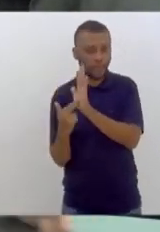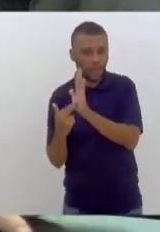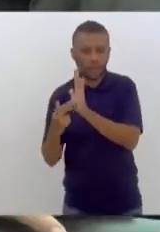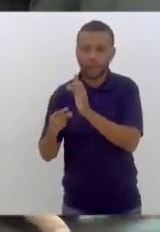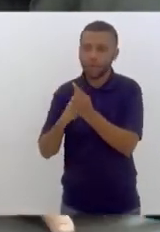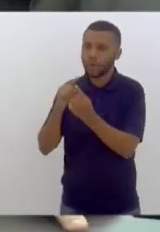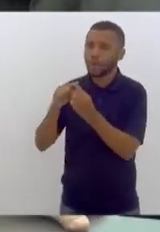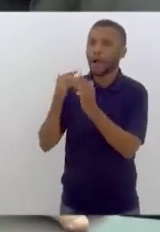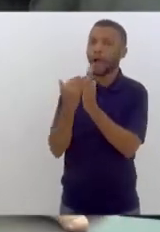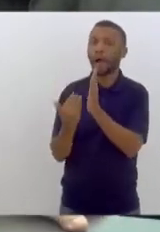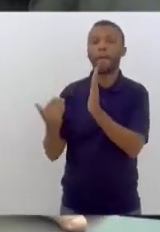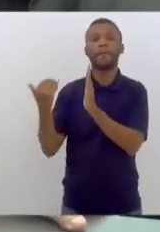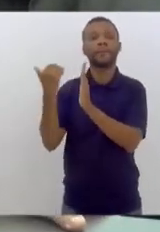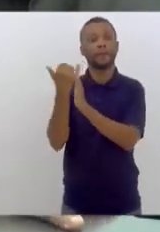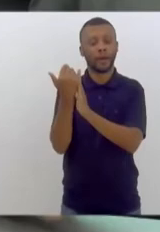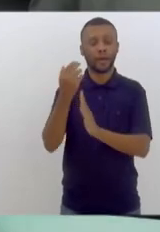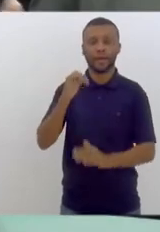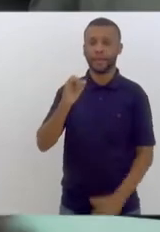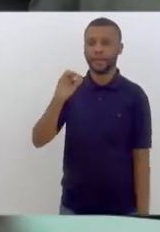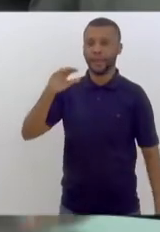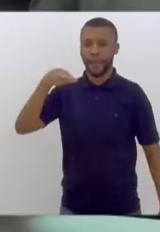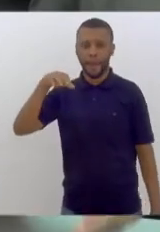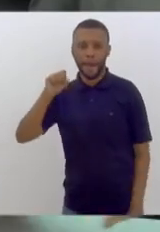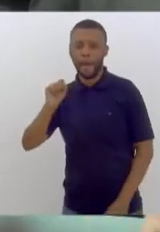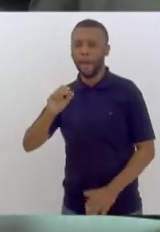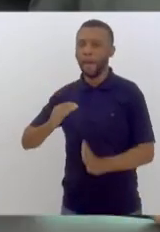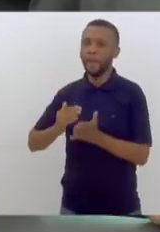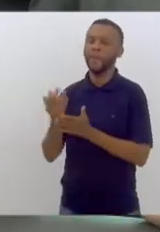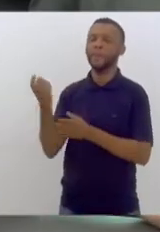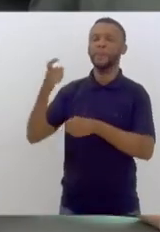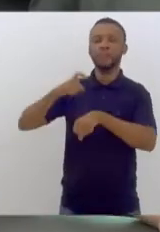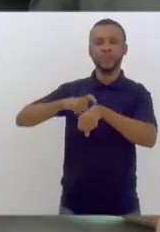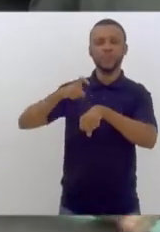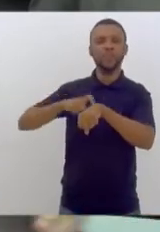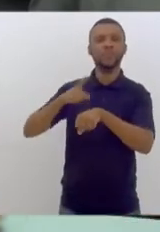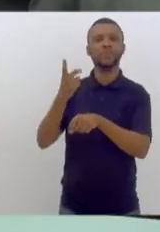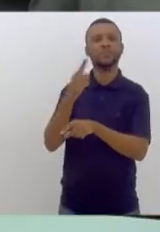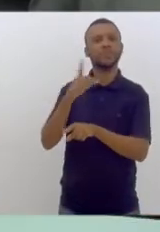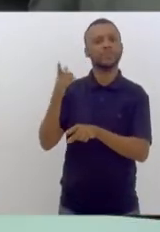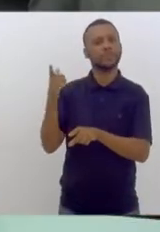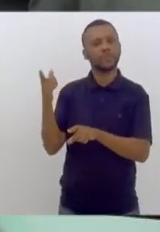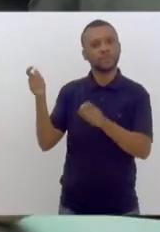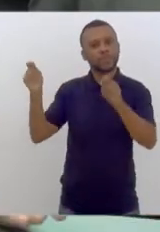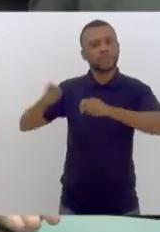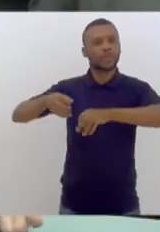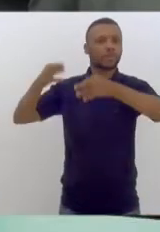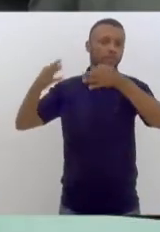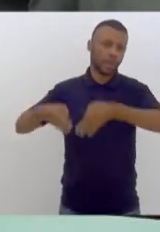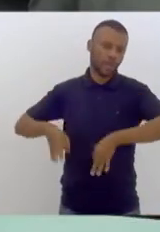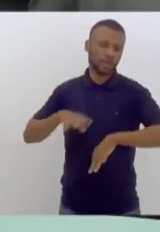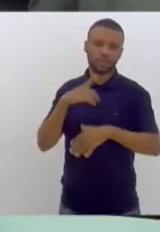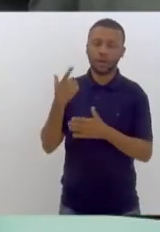aumento da proporção do ICMS a partir do momento que isso vá tendo êxito. Então, eu